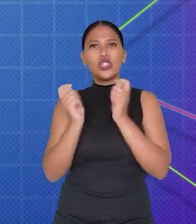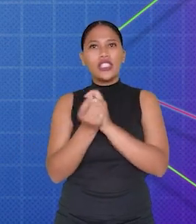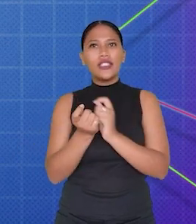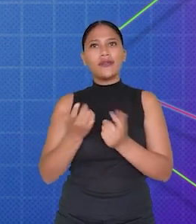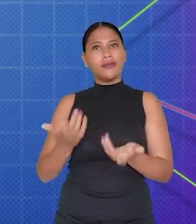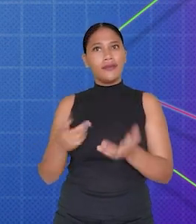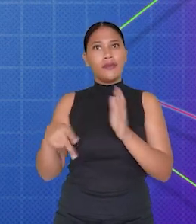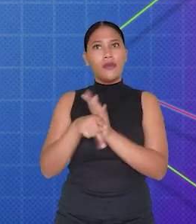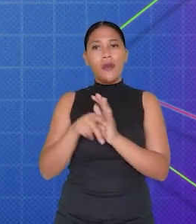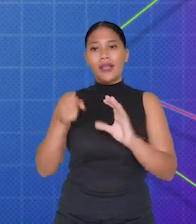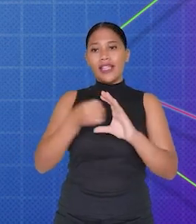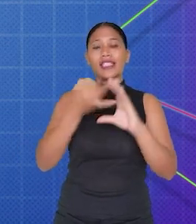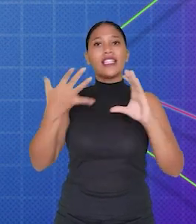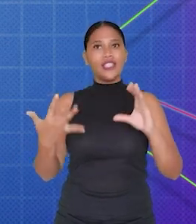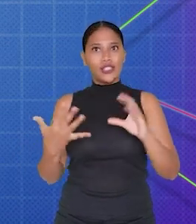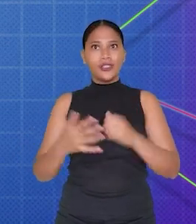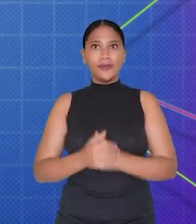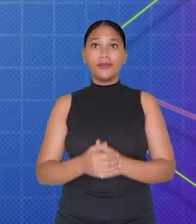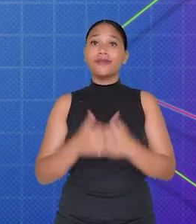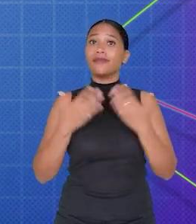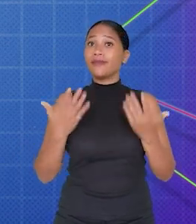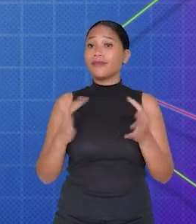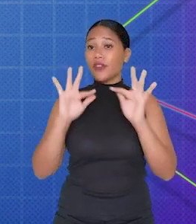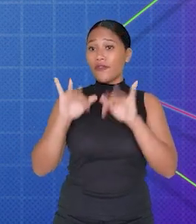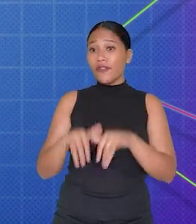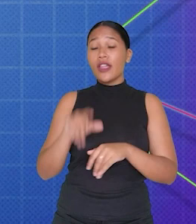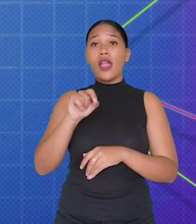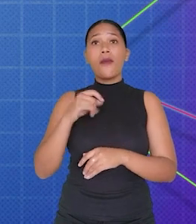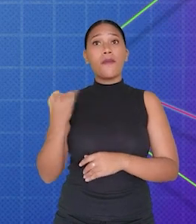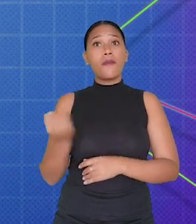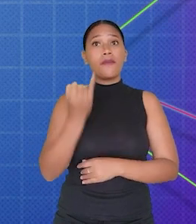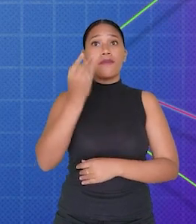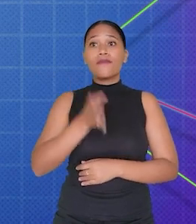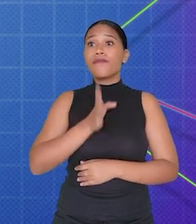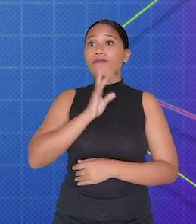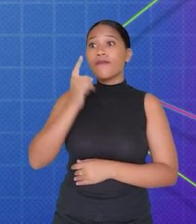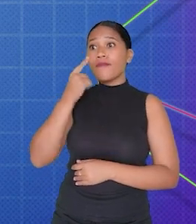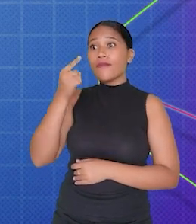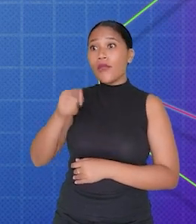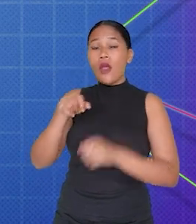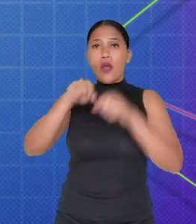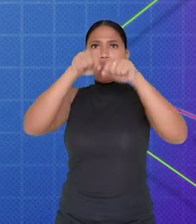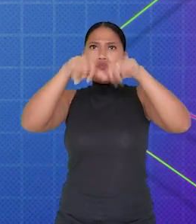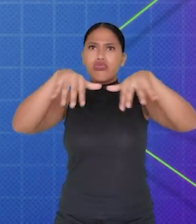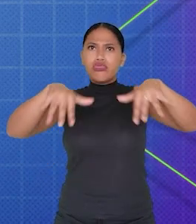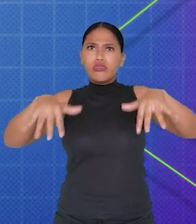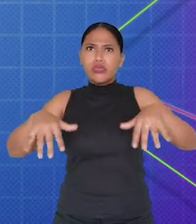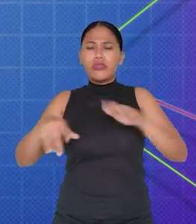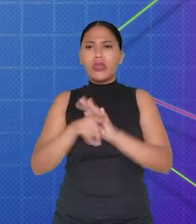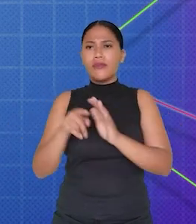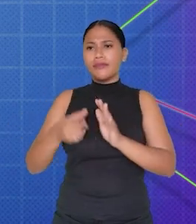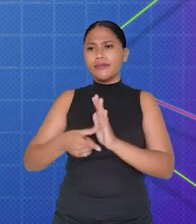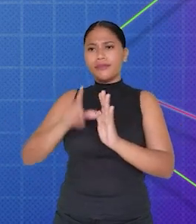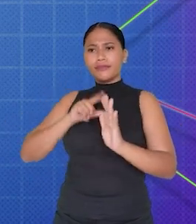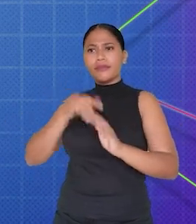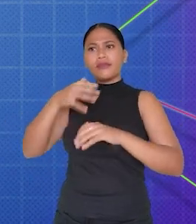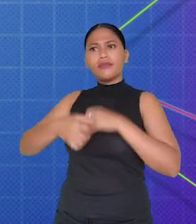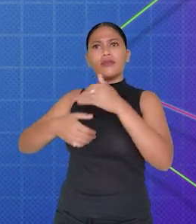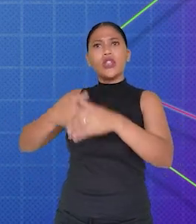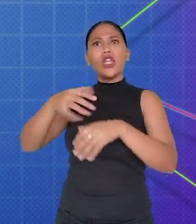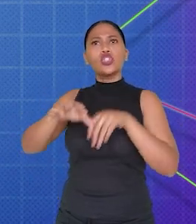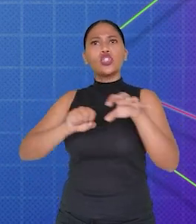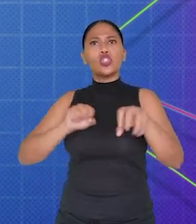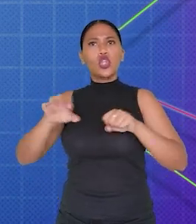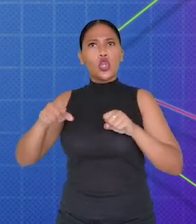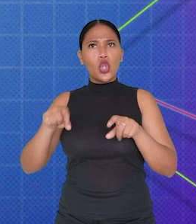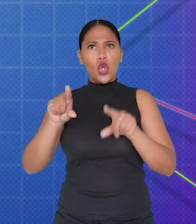e adaptado às suas características. Por fim, é importante considerar as possibilidades de ramificação, antecipando todas as